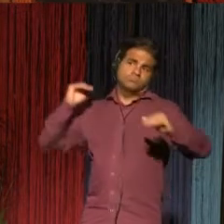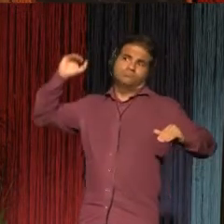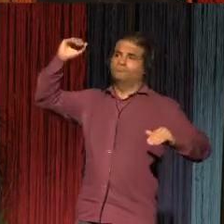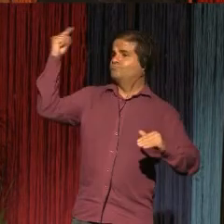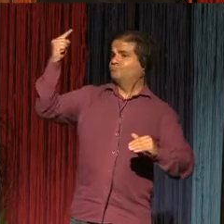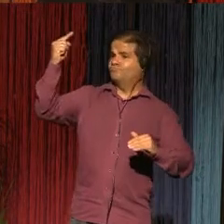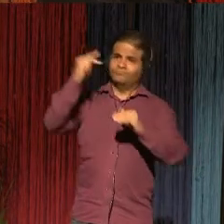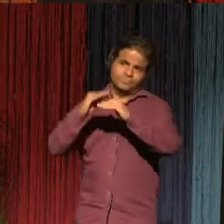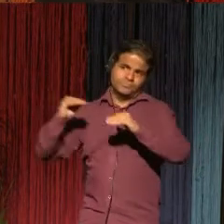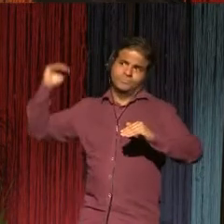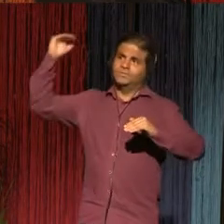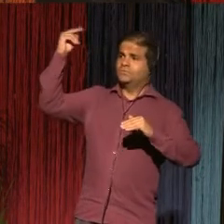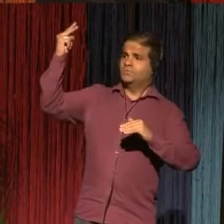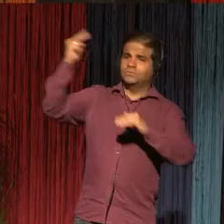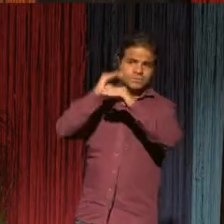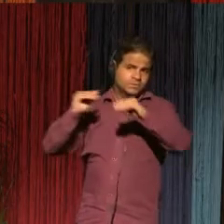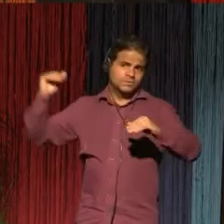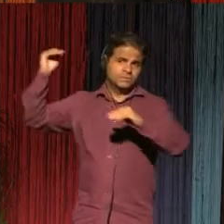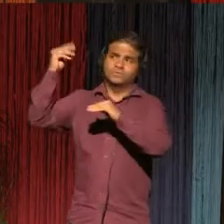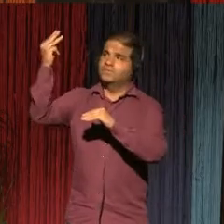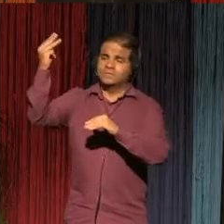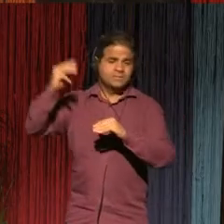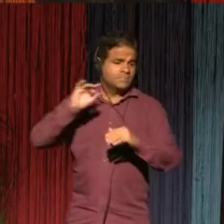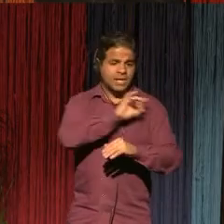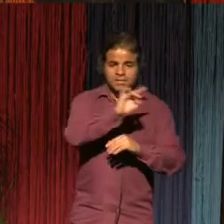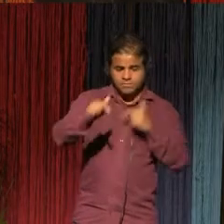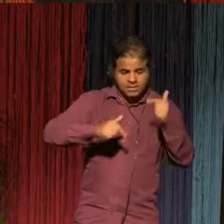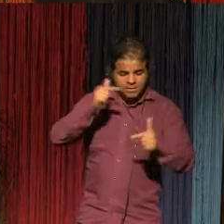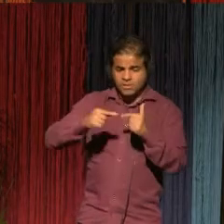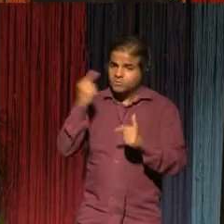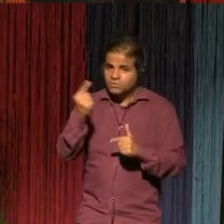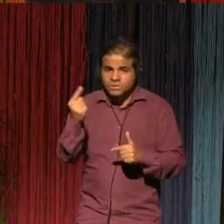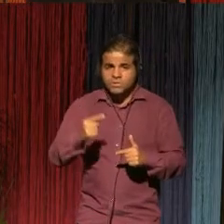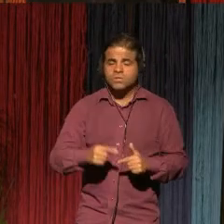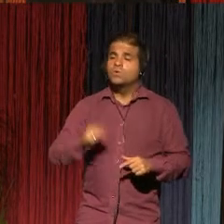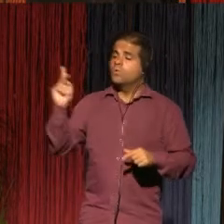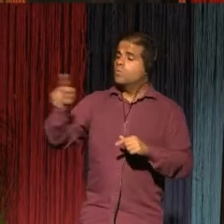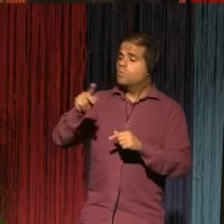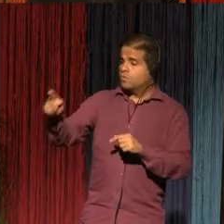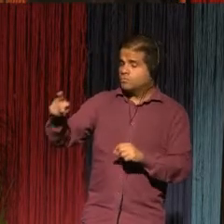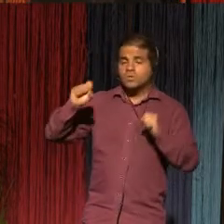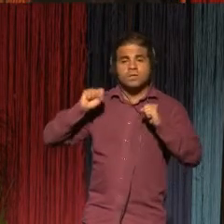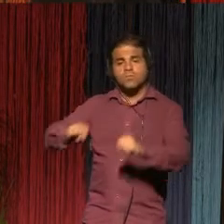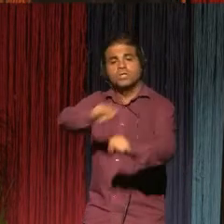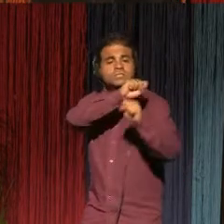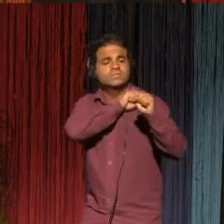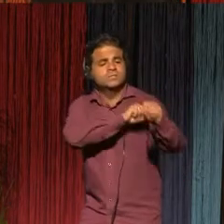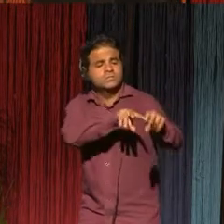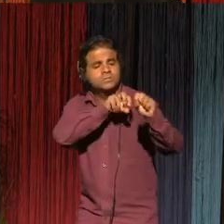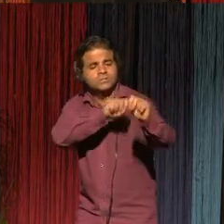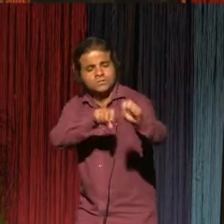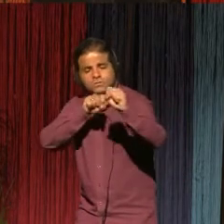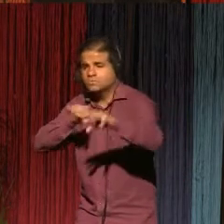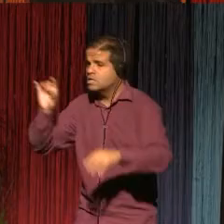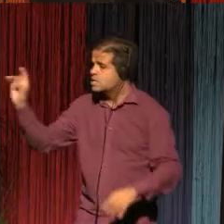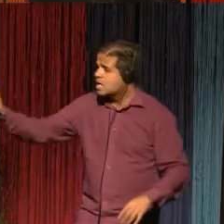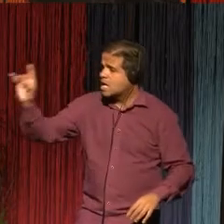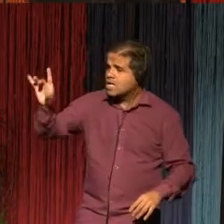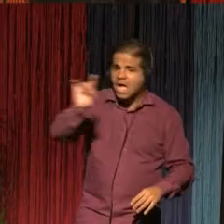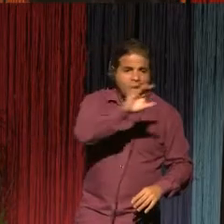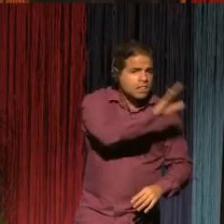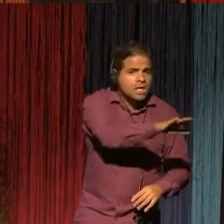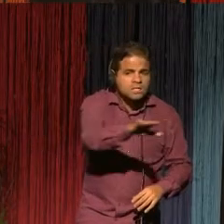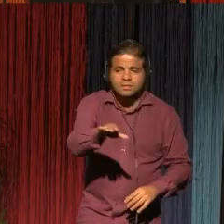nível 3, tanto faz, porque está todo mundo trabalhando sozinho. E o professor pode instruir cada criança